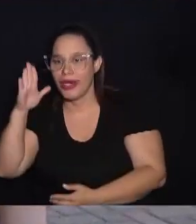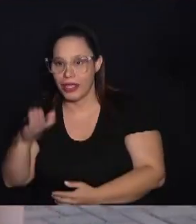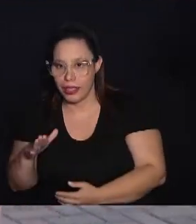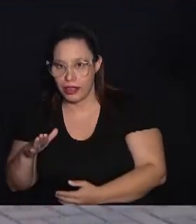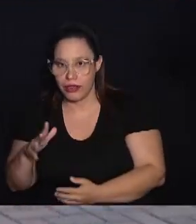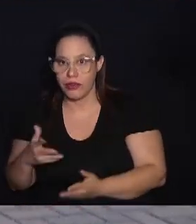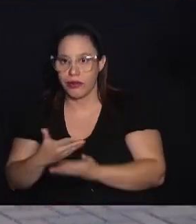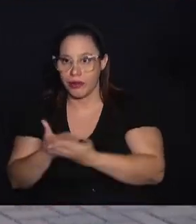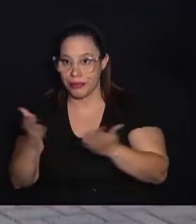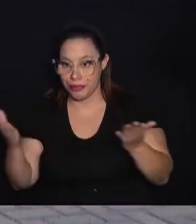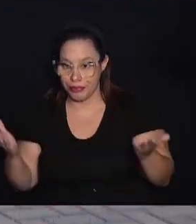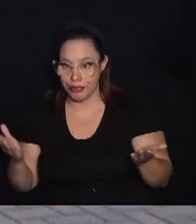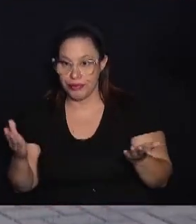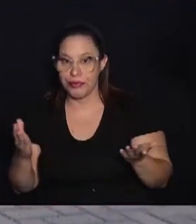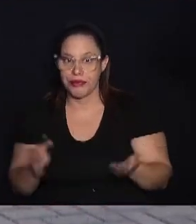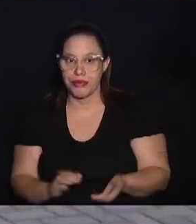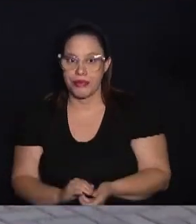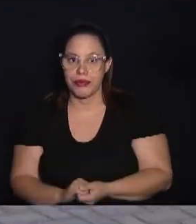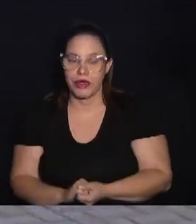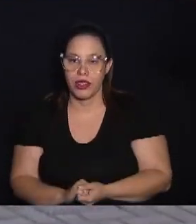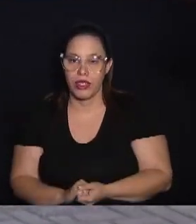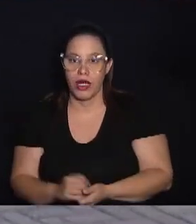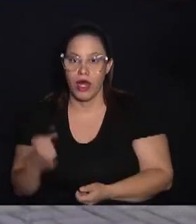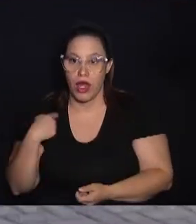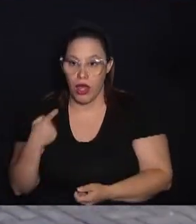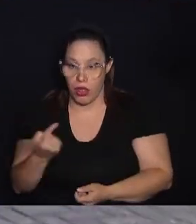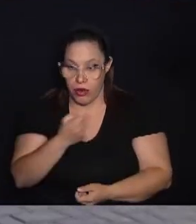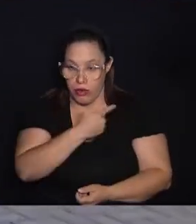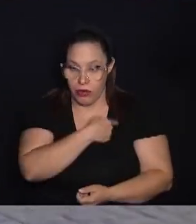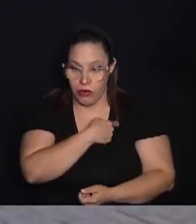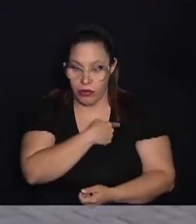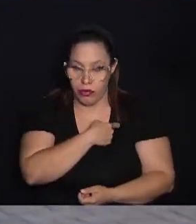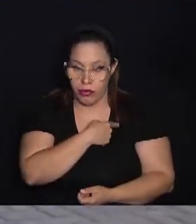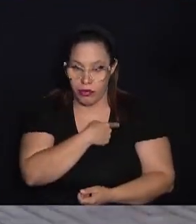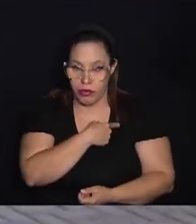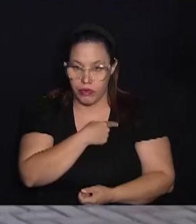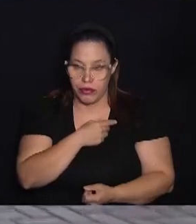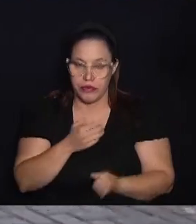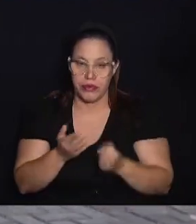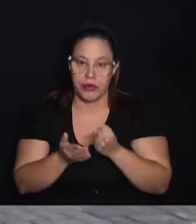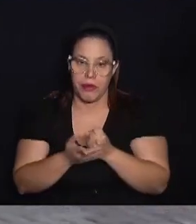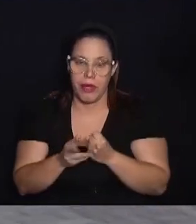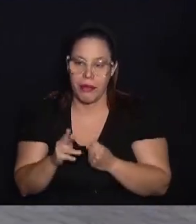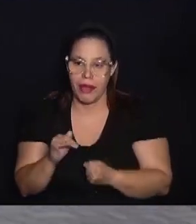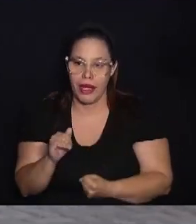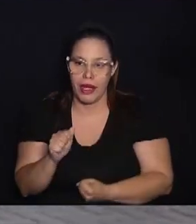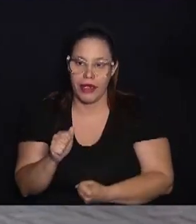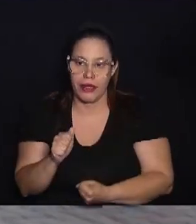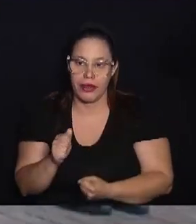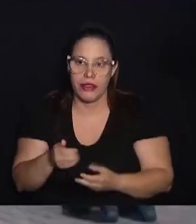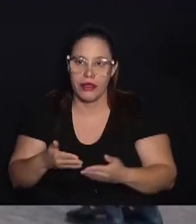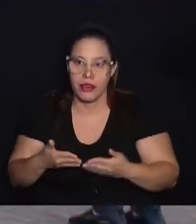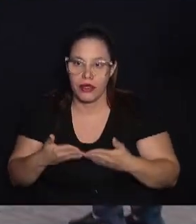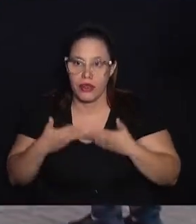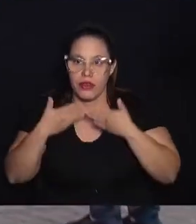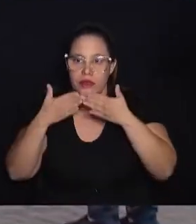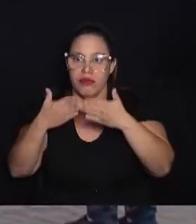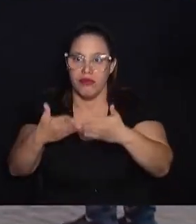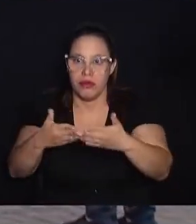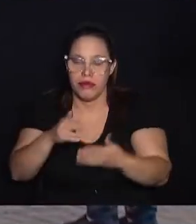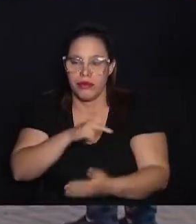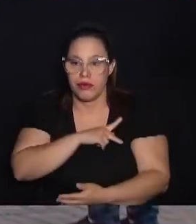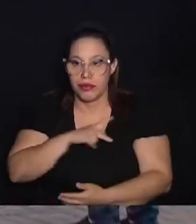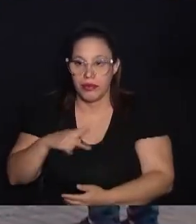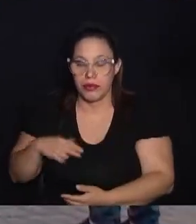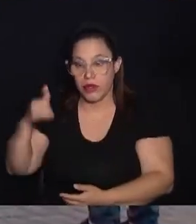Boa tarde a todos eh nós aqui da atenção primária nós privamos pela promoção de saúde pela prevenção de